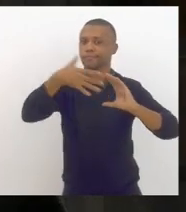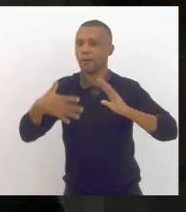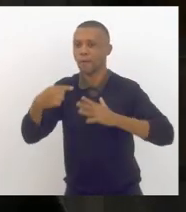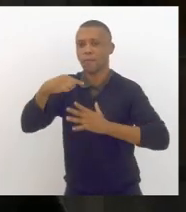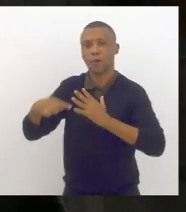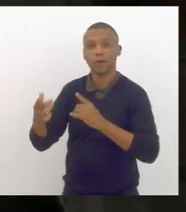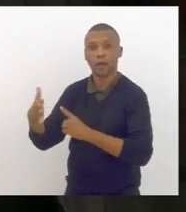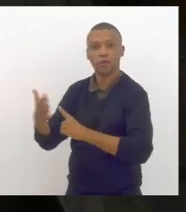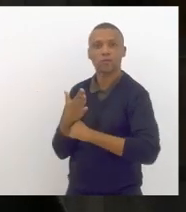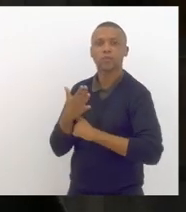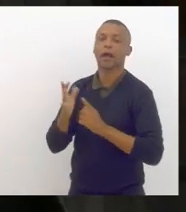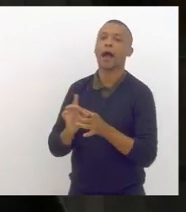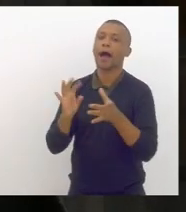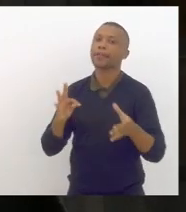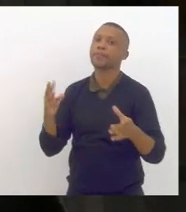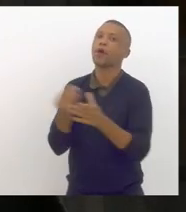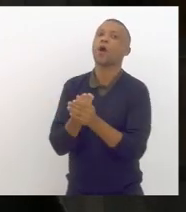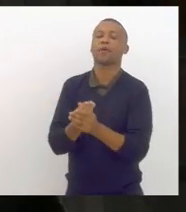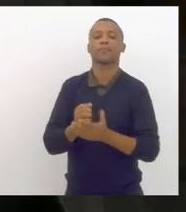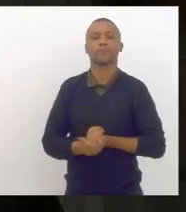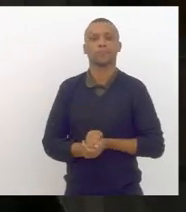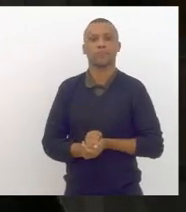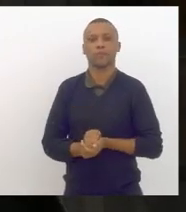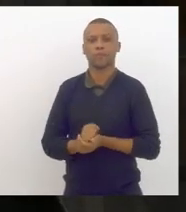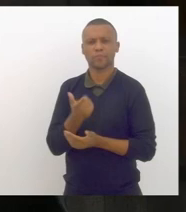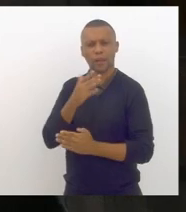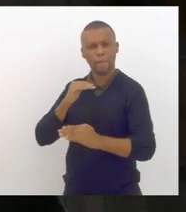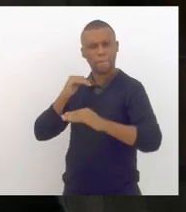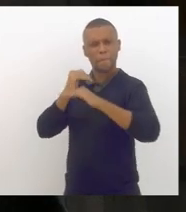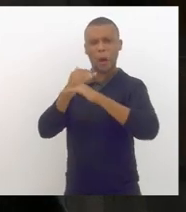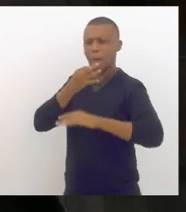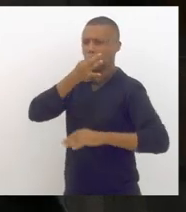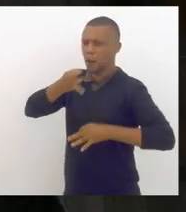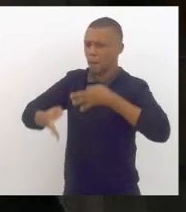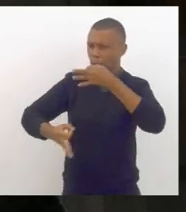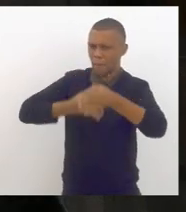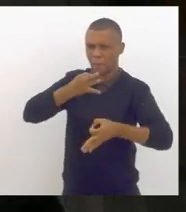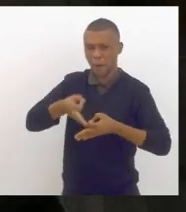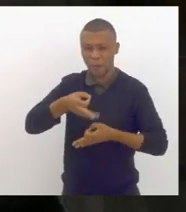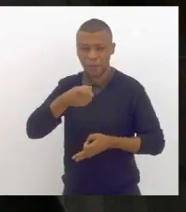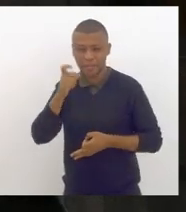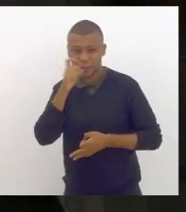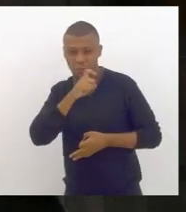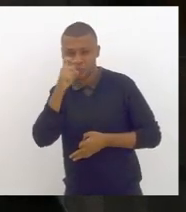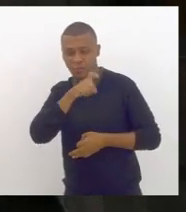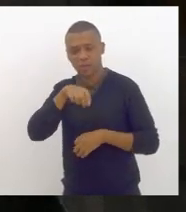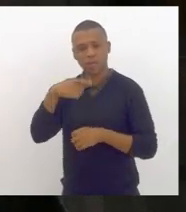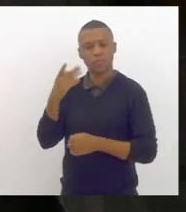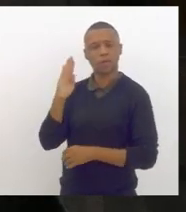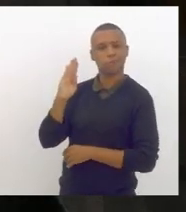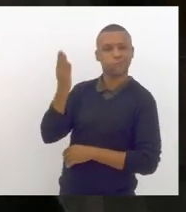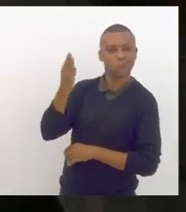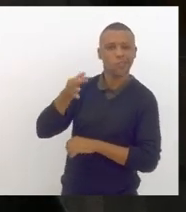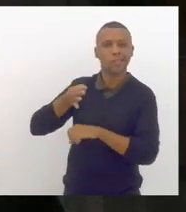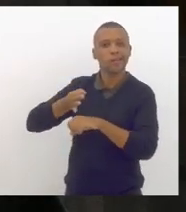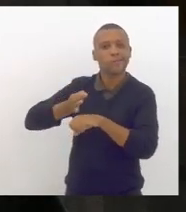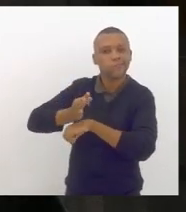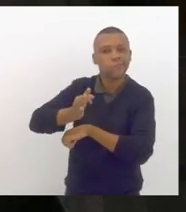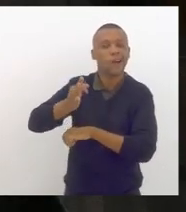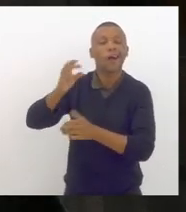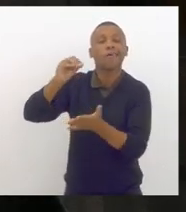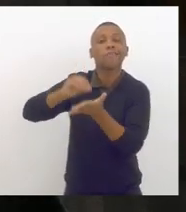fortalece a democracia rebater com argumentos nos temos Essas mentiras essas falsas notícias essas essas